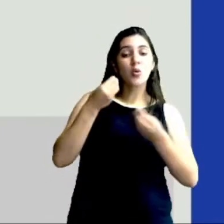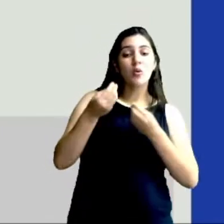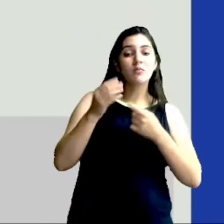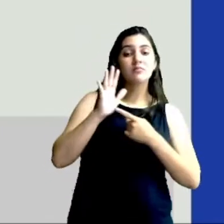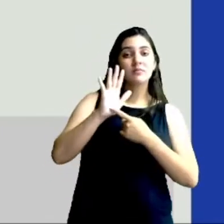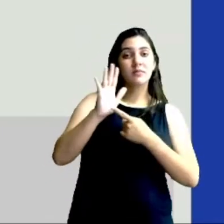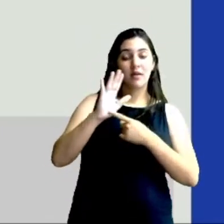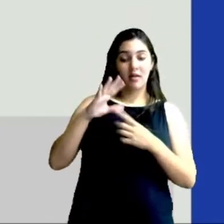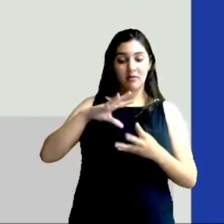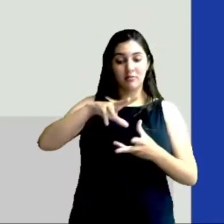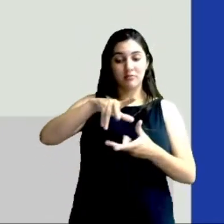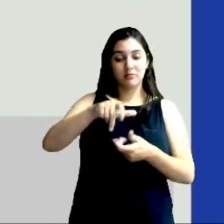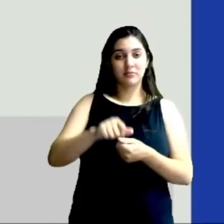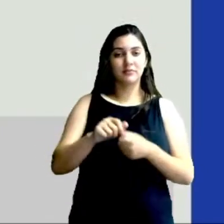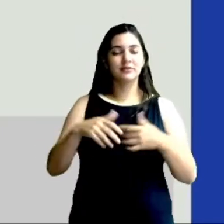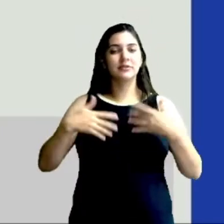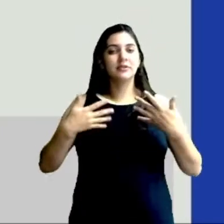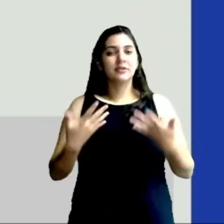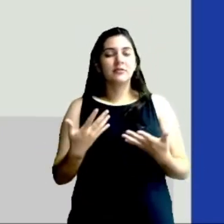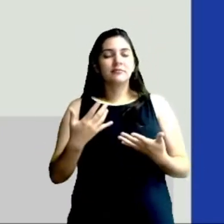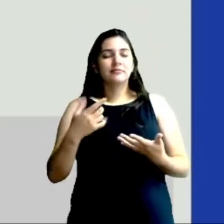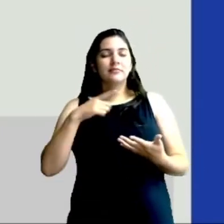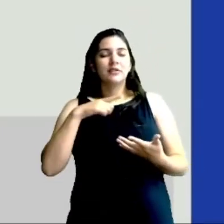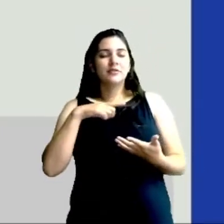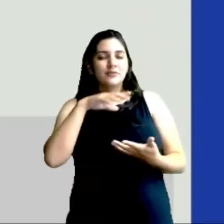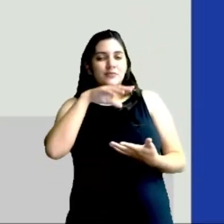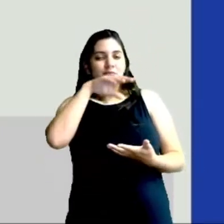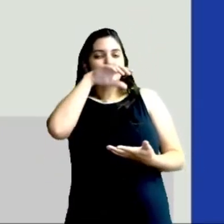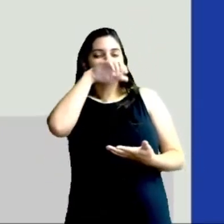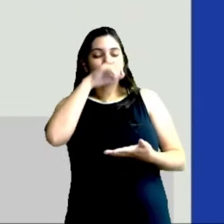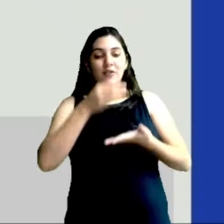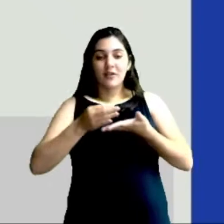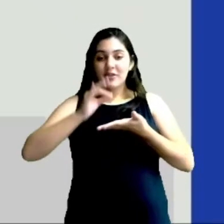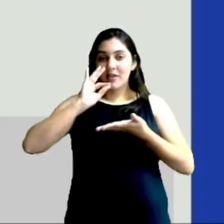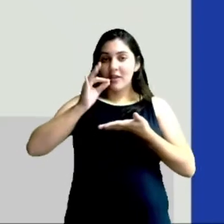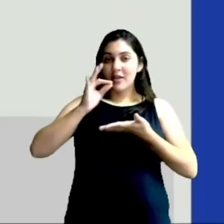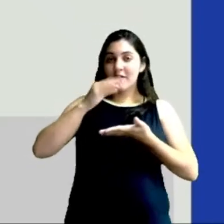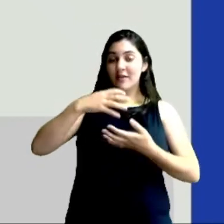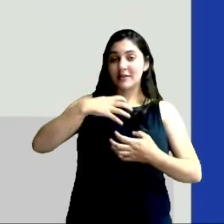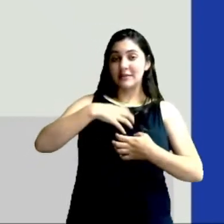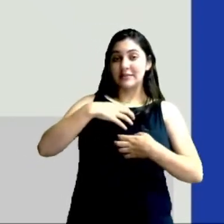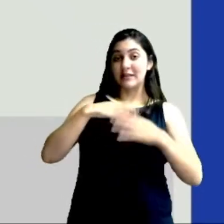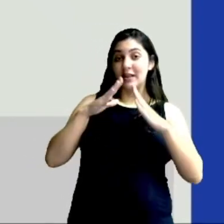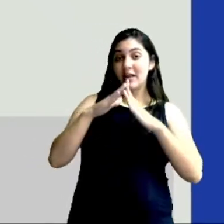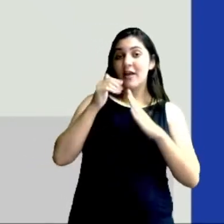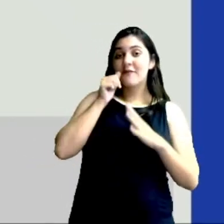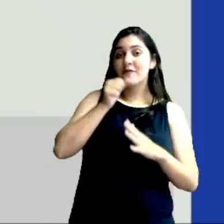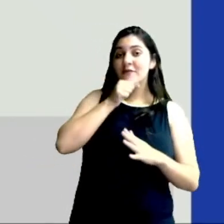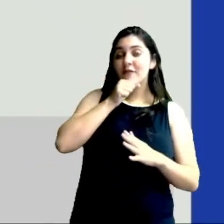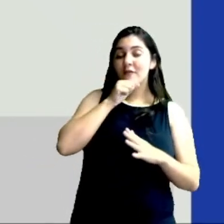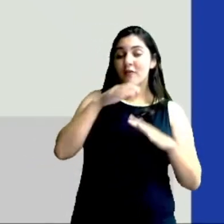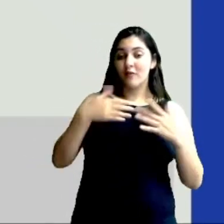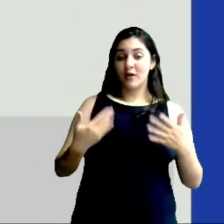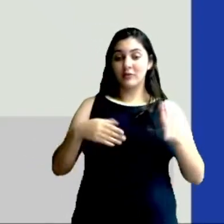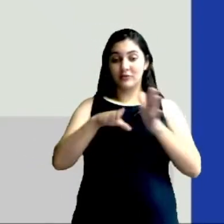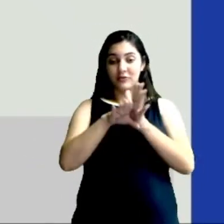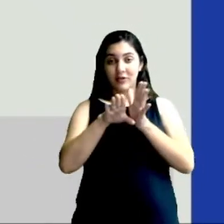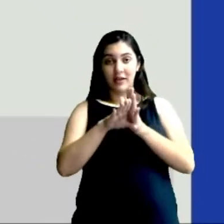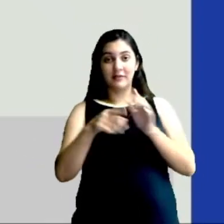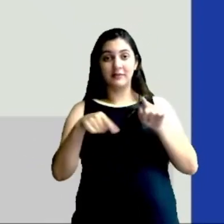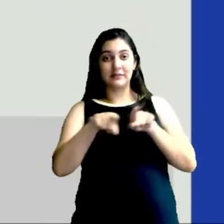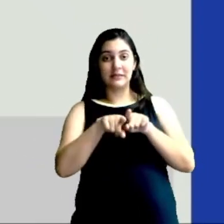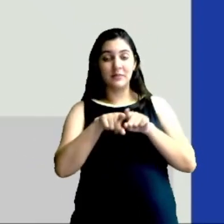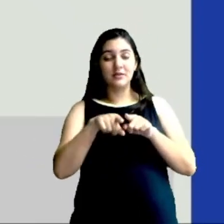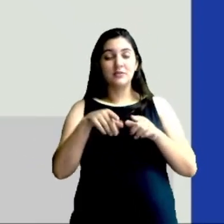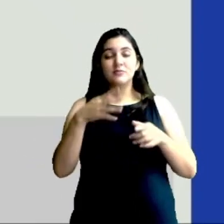apresentamos ao mundo então é aquele cheirinho de café que a gente sentia na casa da nossa vovó quando a gente chegava é